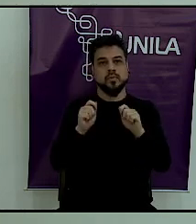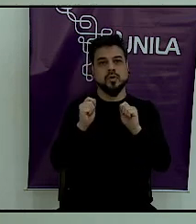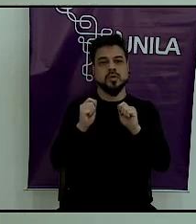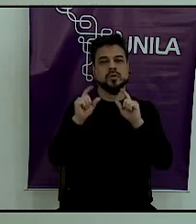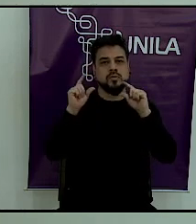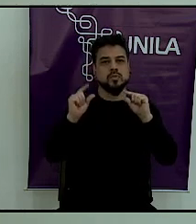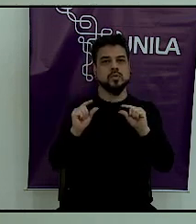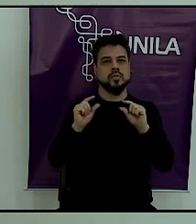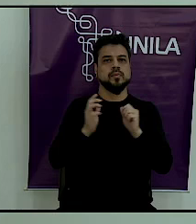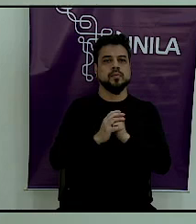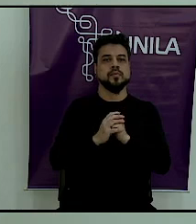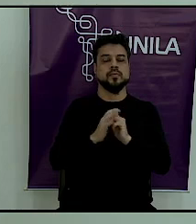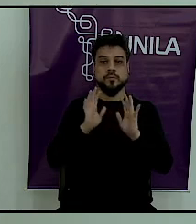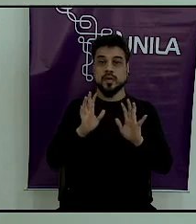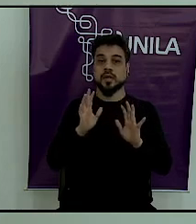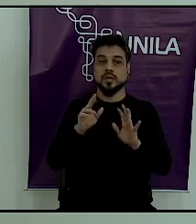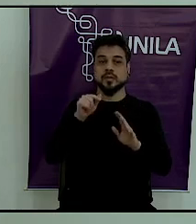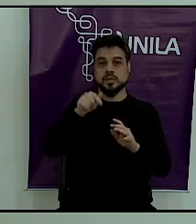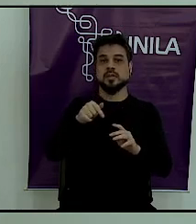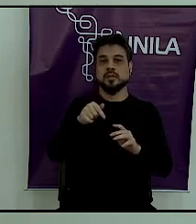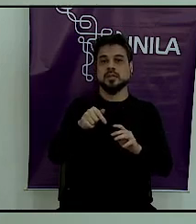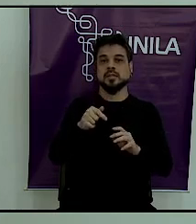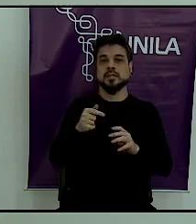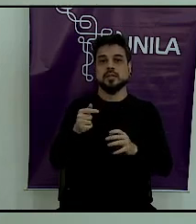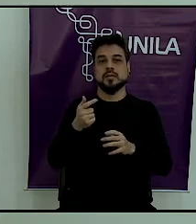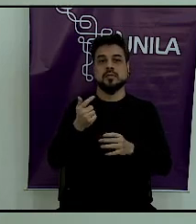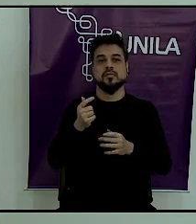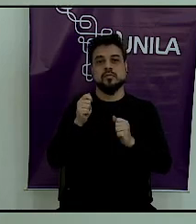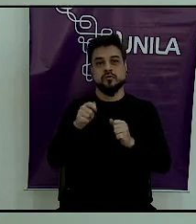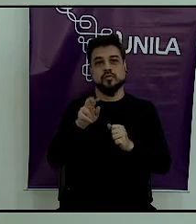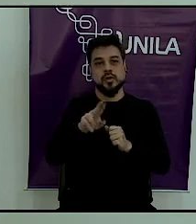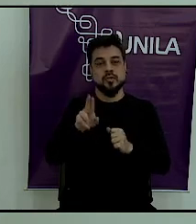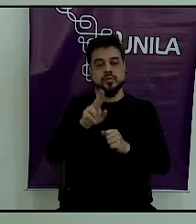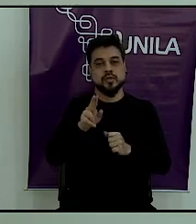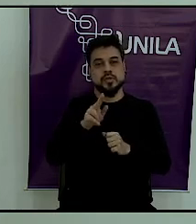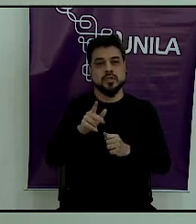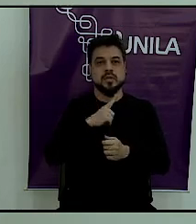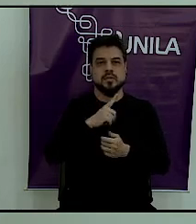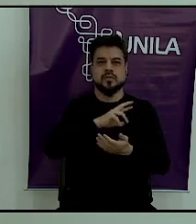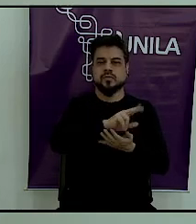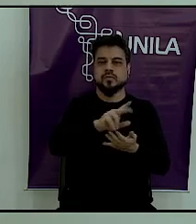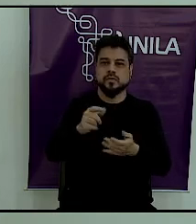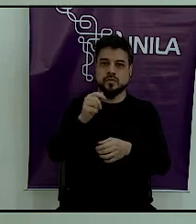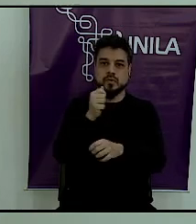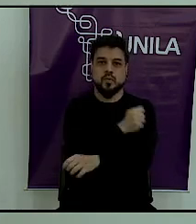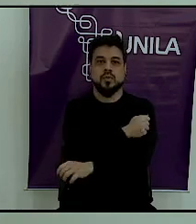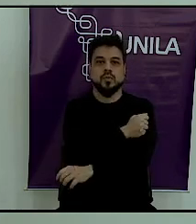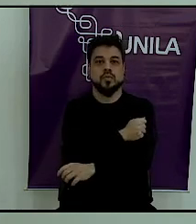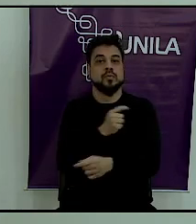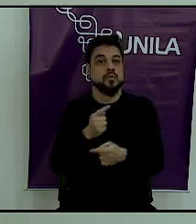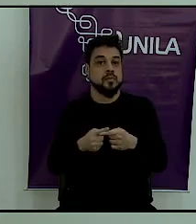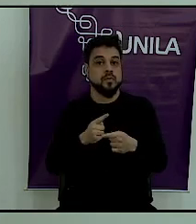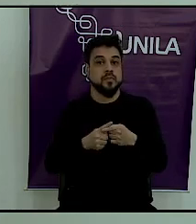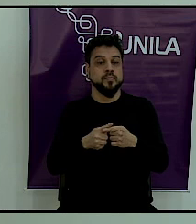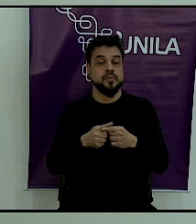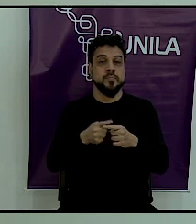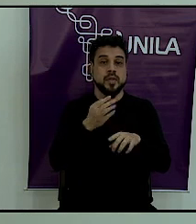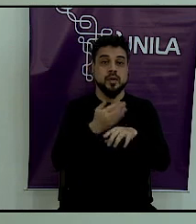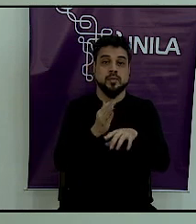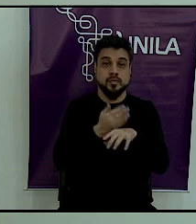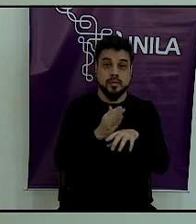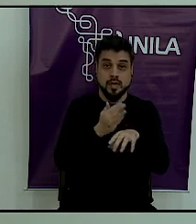isso, e vai servir demais, né, aos alunos, porque normalmente a gente tem práticas